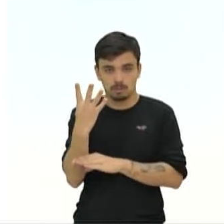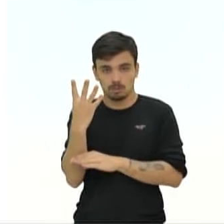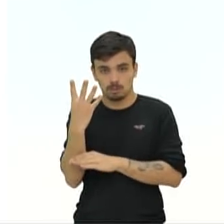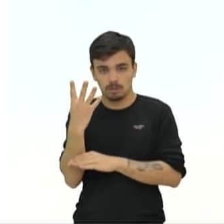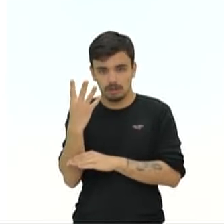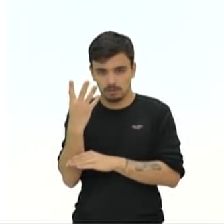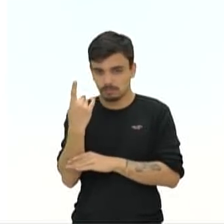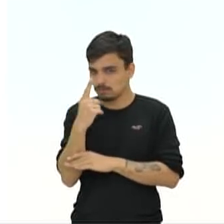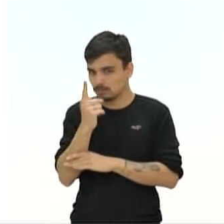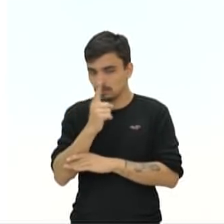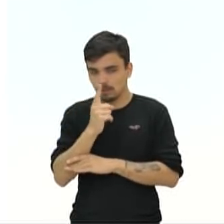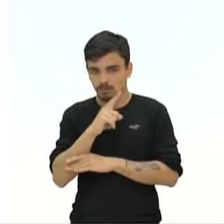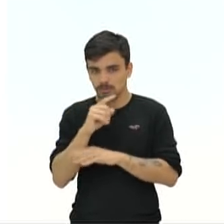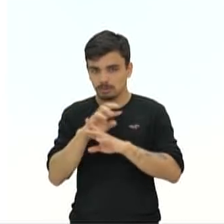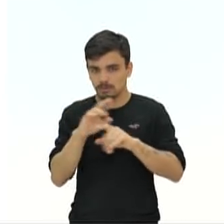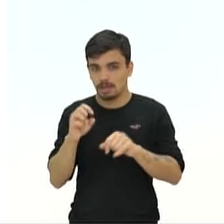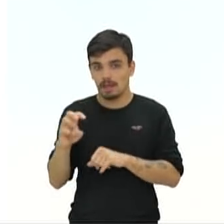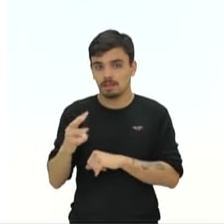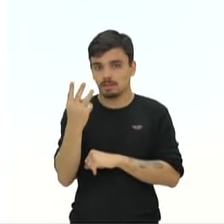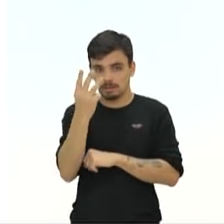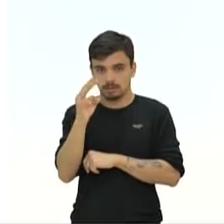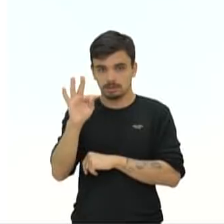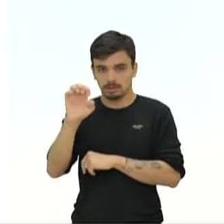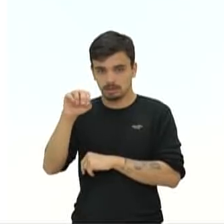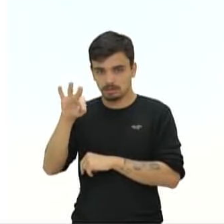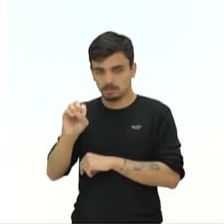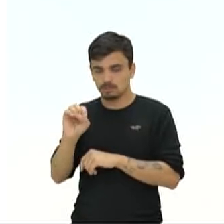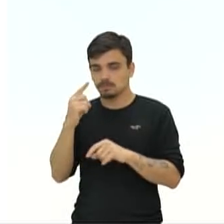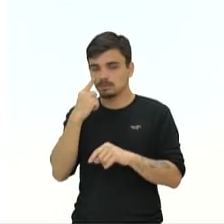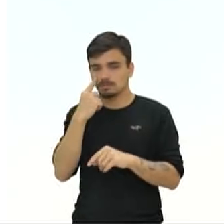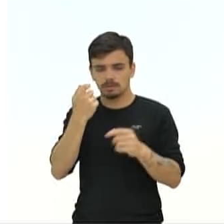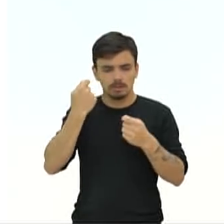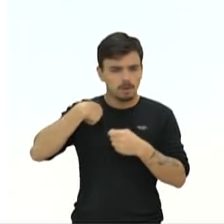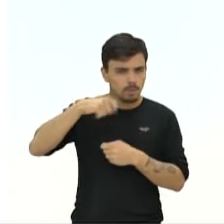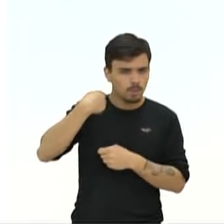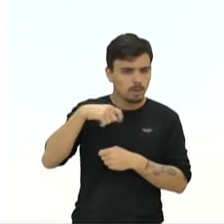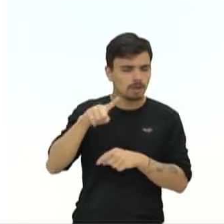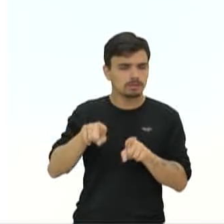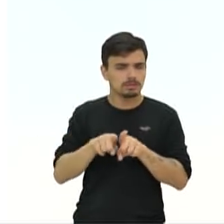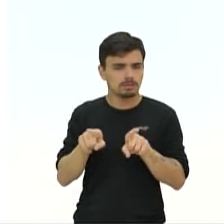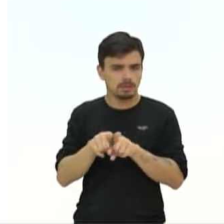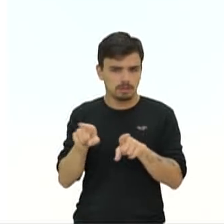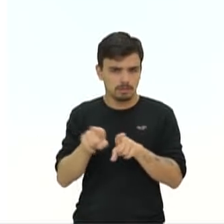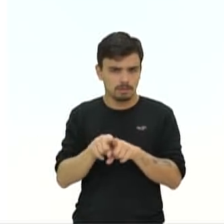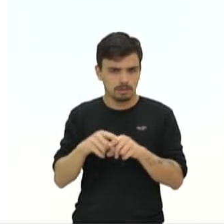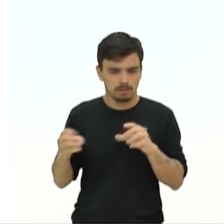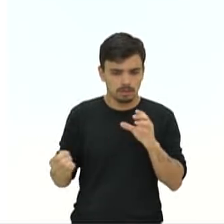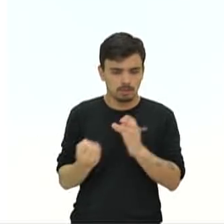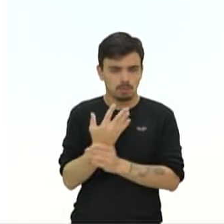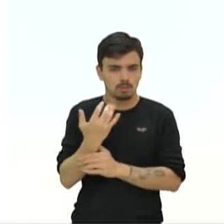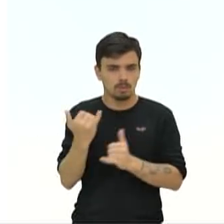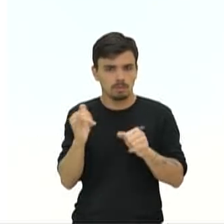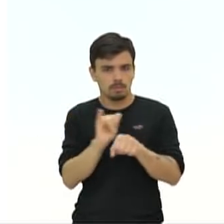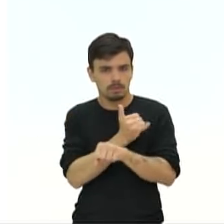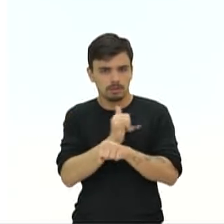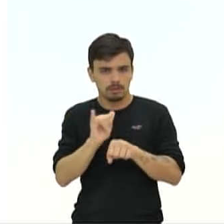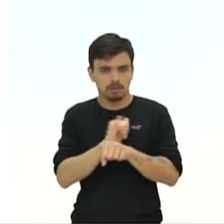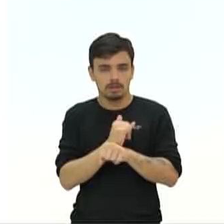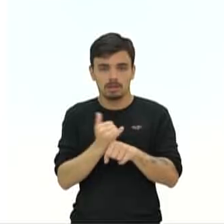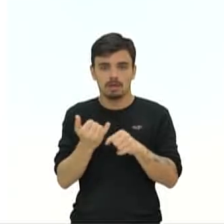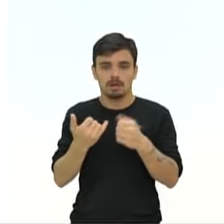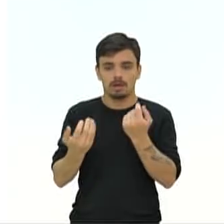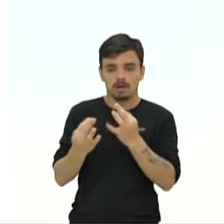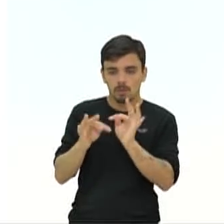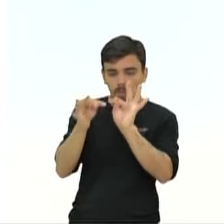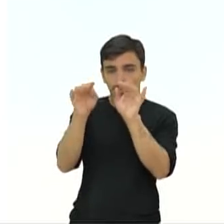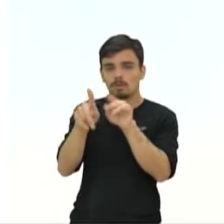Não, né? Ele fazia parte do 300. Os artistas do Renascimento introduziam inovações e técnicas que marcaram a história da